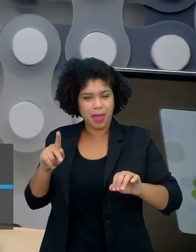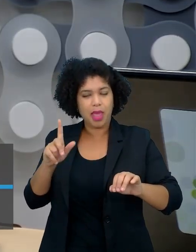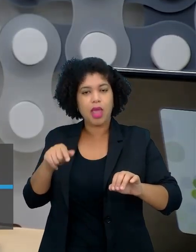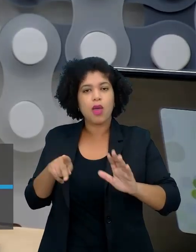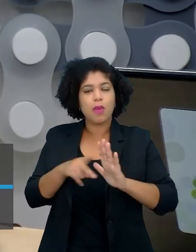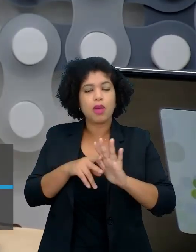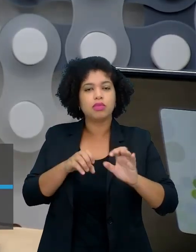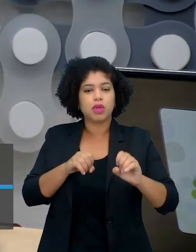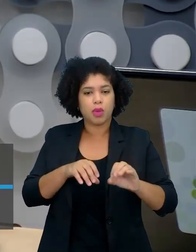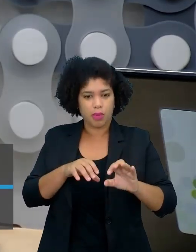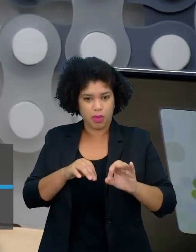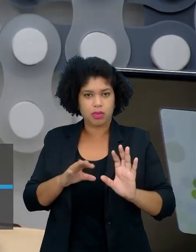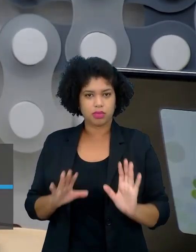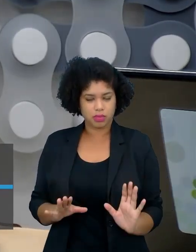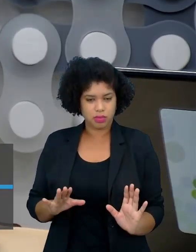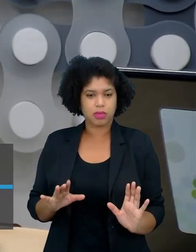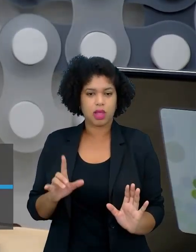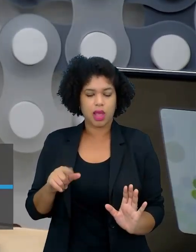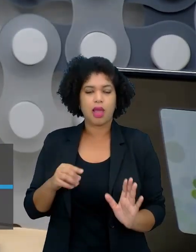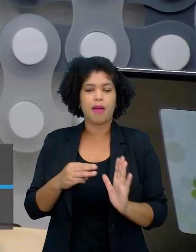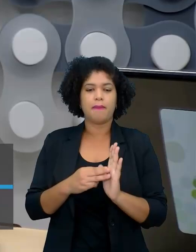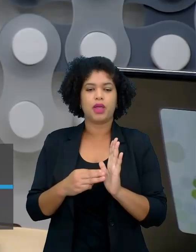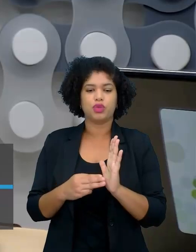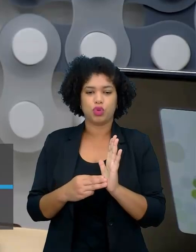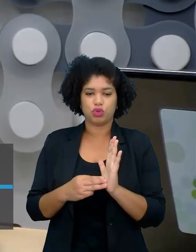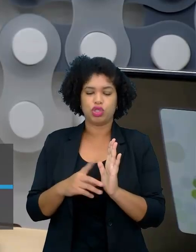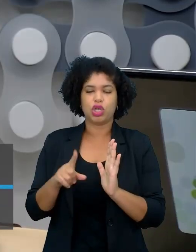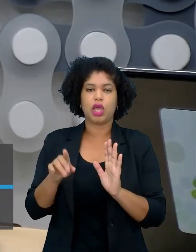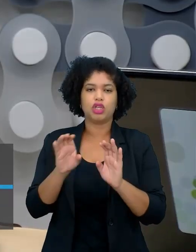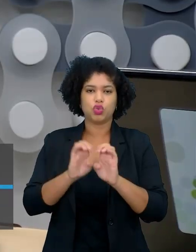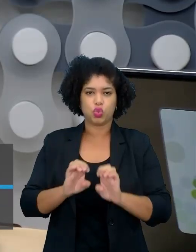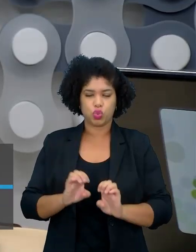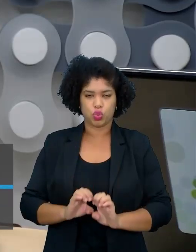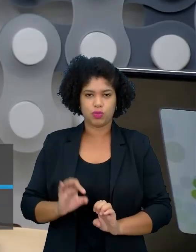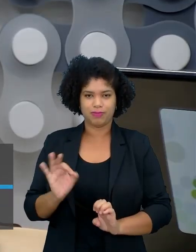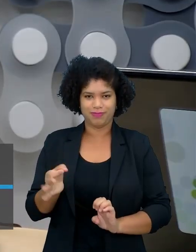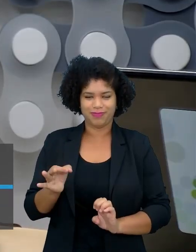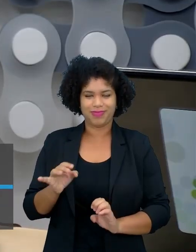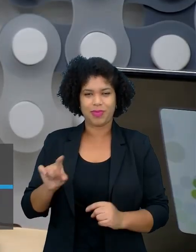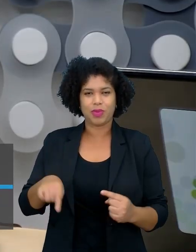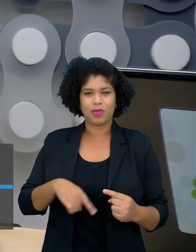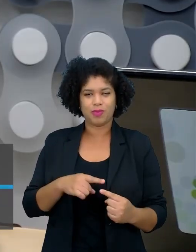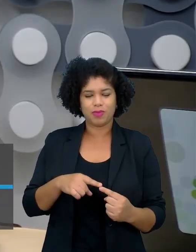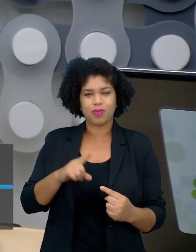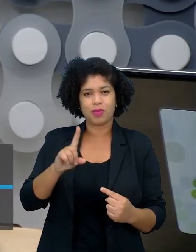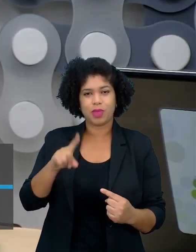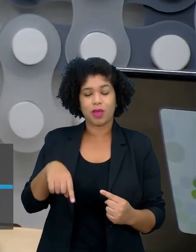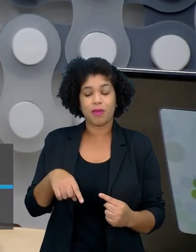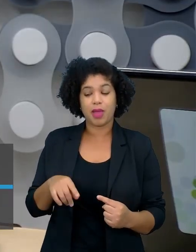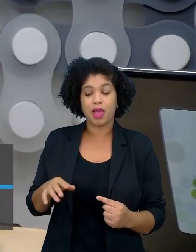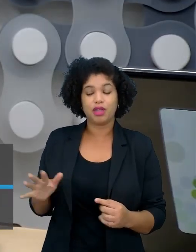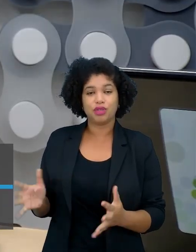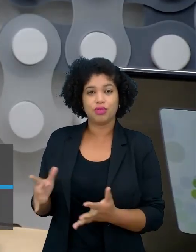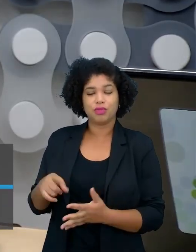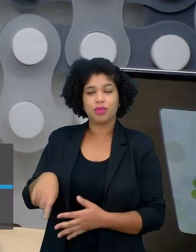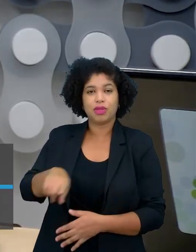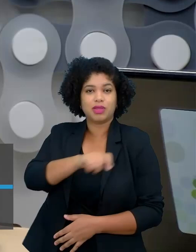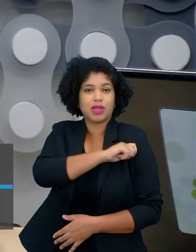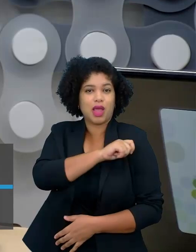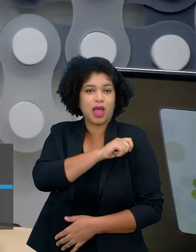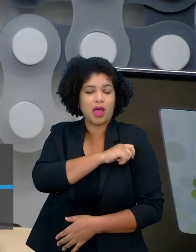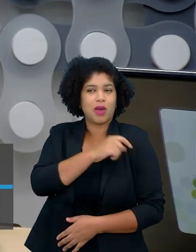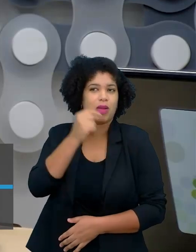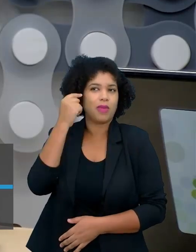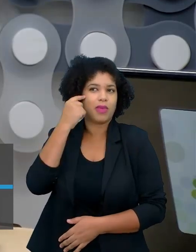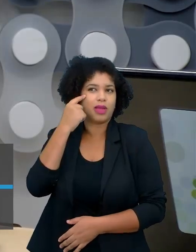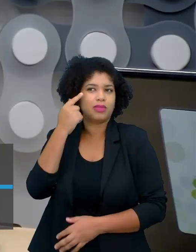guiadas, a metodologia ela é semi-estruturada mesmo, com o objetivo de preparar os alunos para resolverem questões do mundo